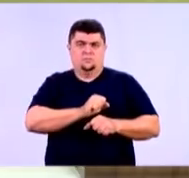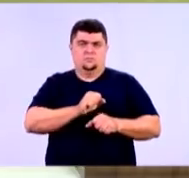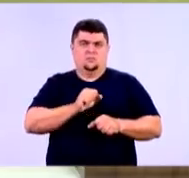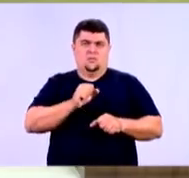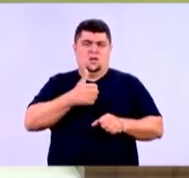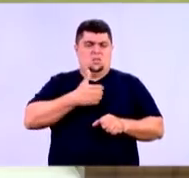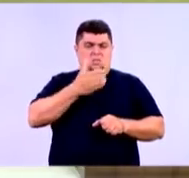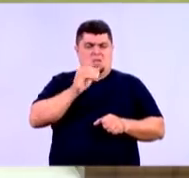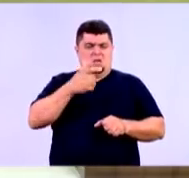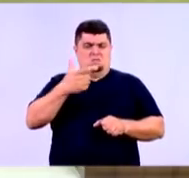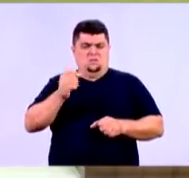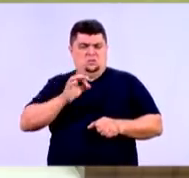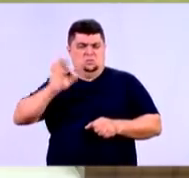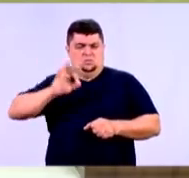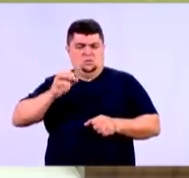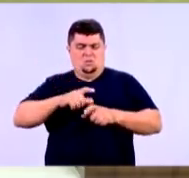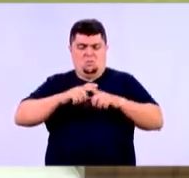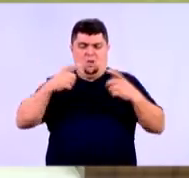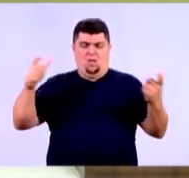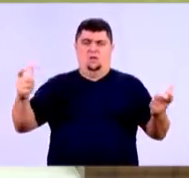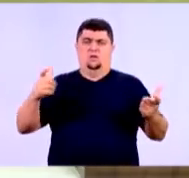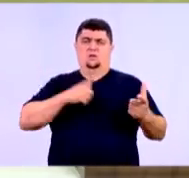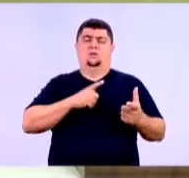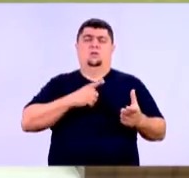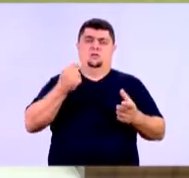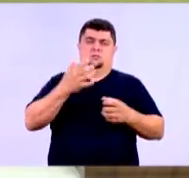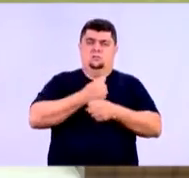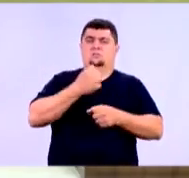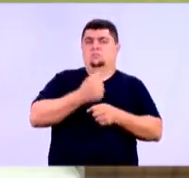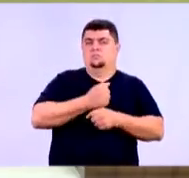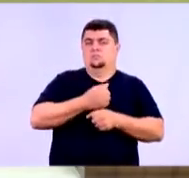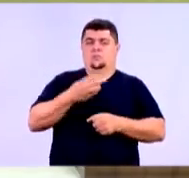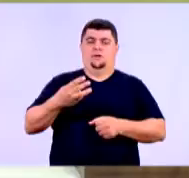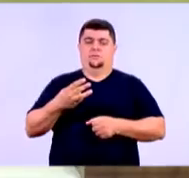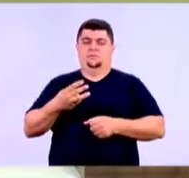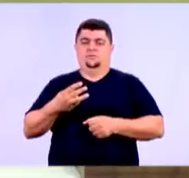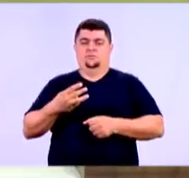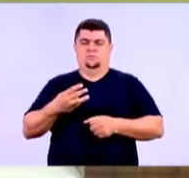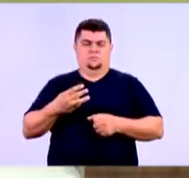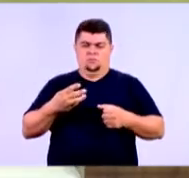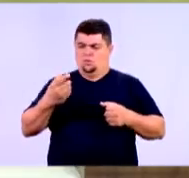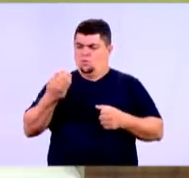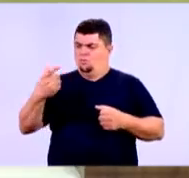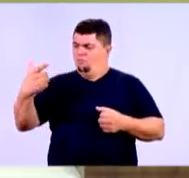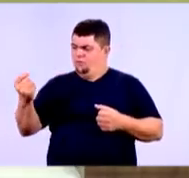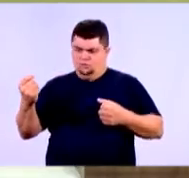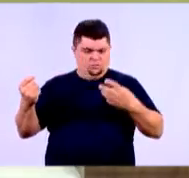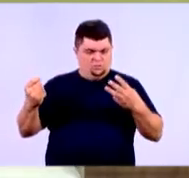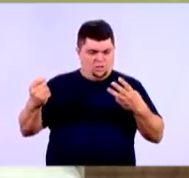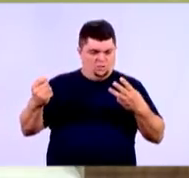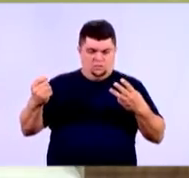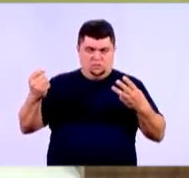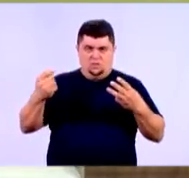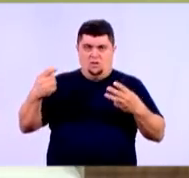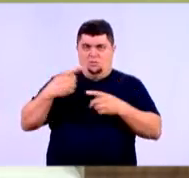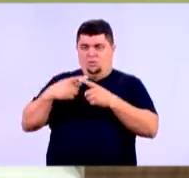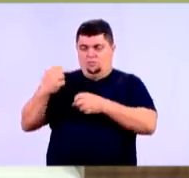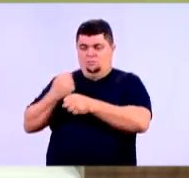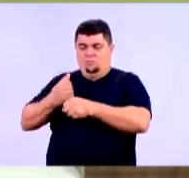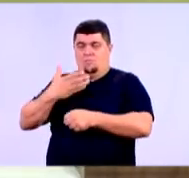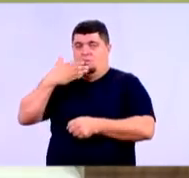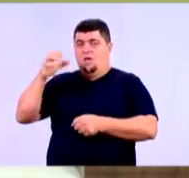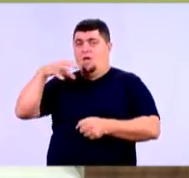10%, 20% naquele ano, enquanto a economia como um todo, por exemplo, cresceu 3%, já que o crescimento da economia é uma média realizada entre todos os